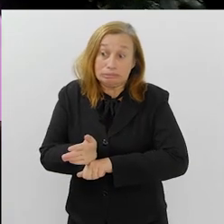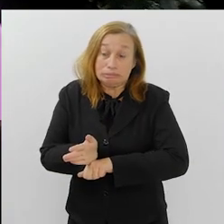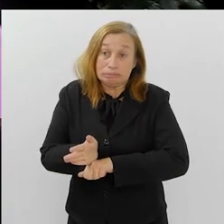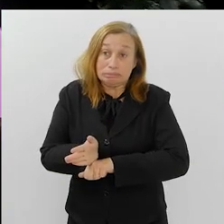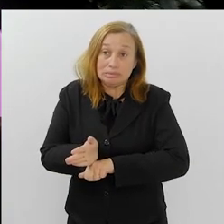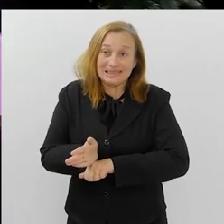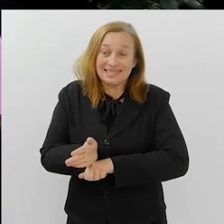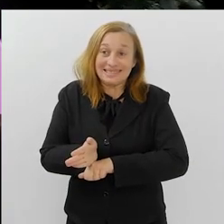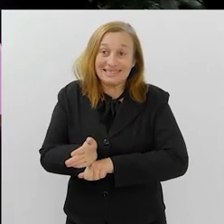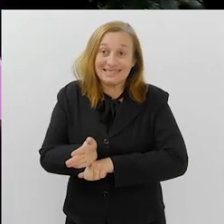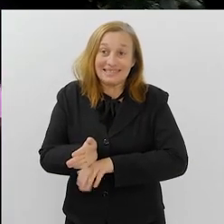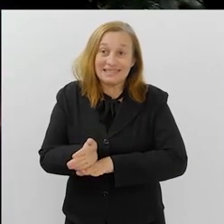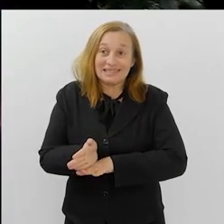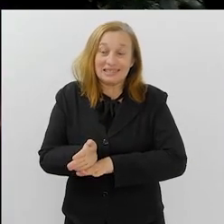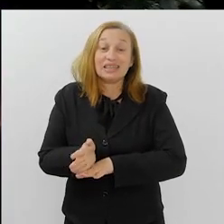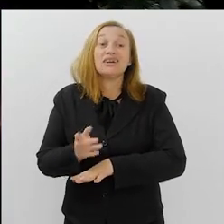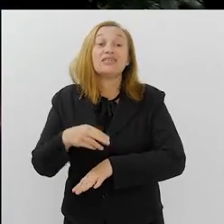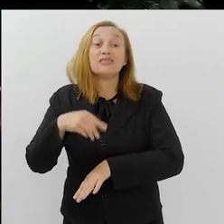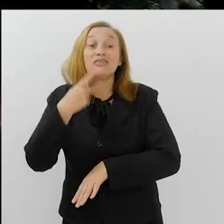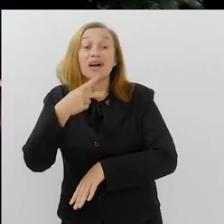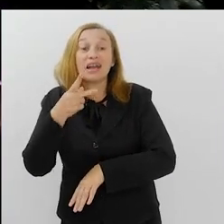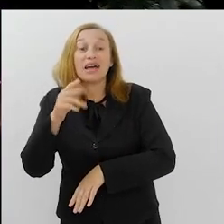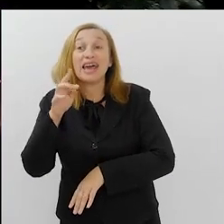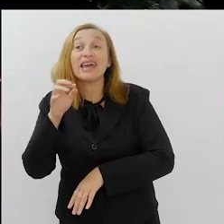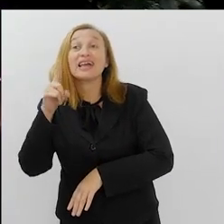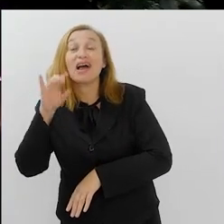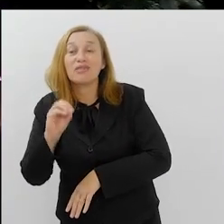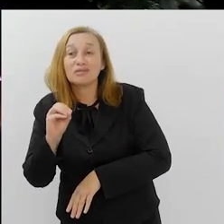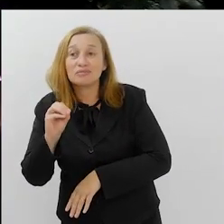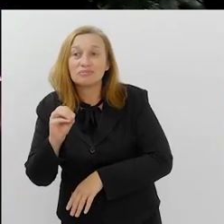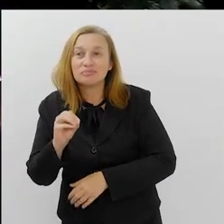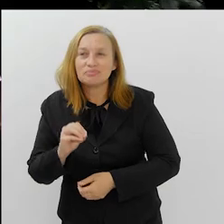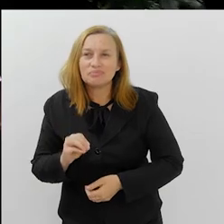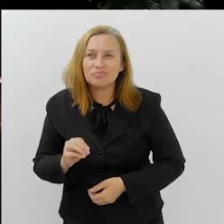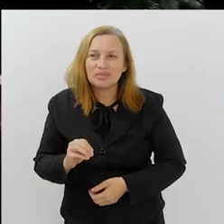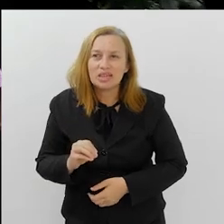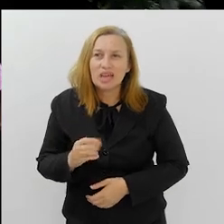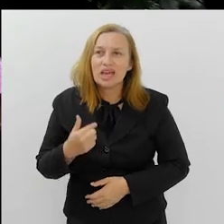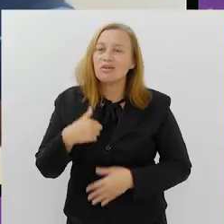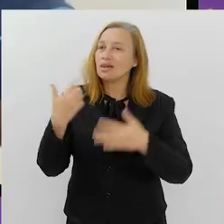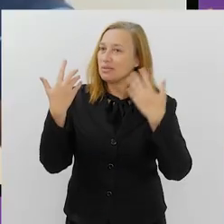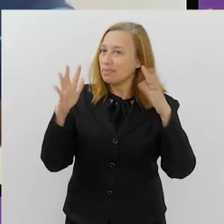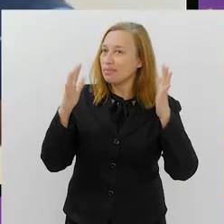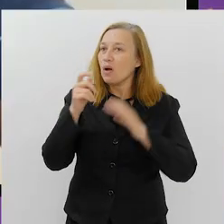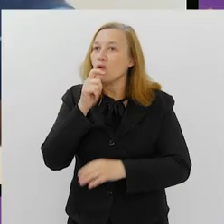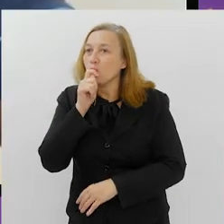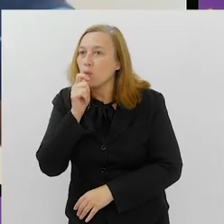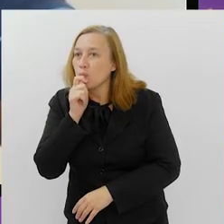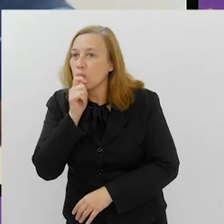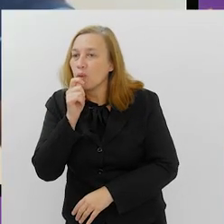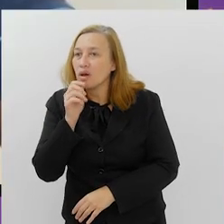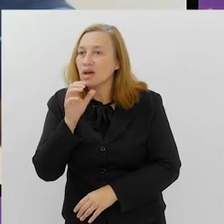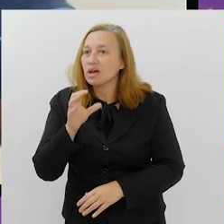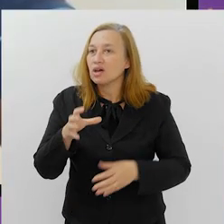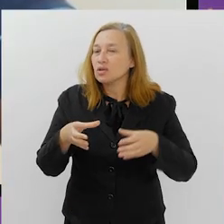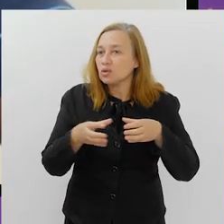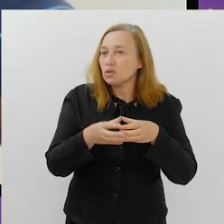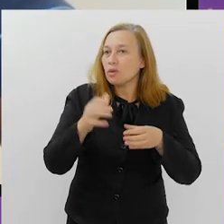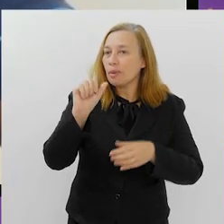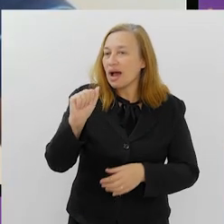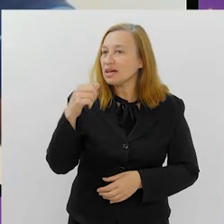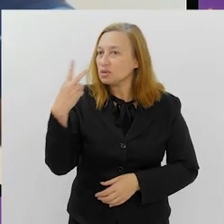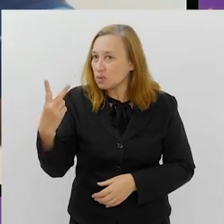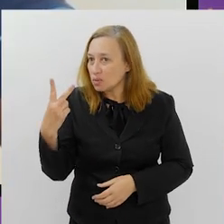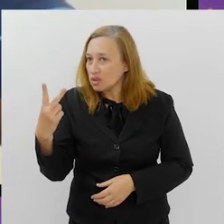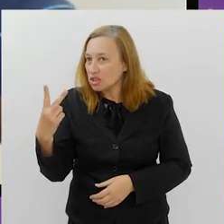Detalhe, só não diga, Reinaldo. Não, não. Mesmo se eu tivesse perdido, eu iria elogiar a arbitragem da Série A2. Foi uma arbitragem,